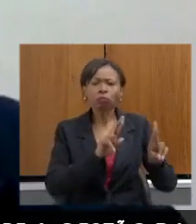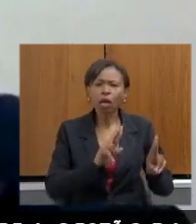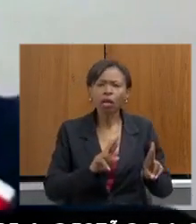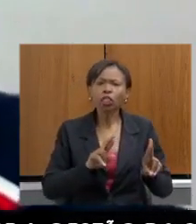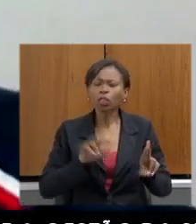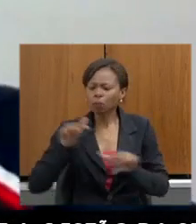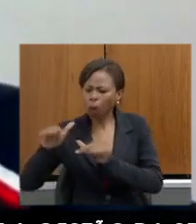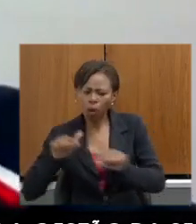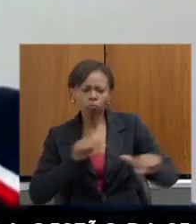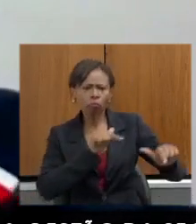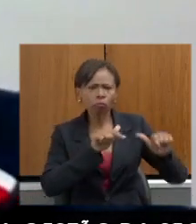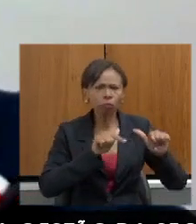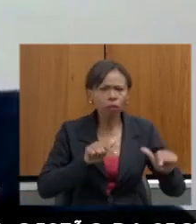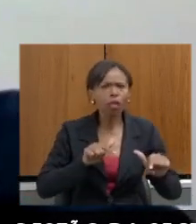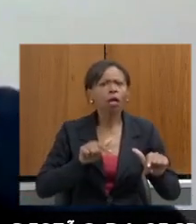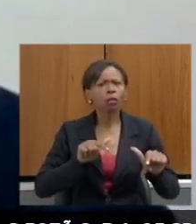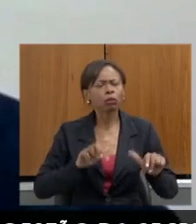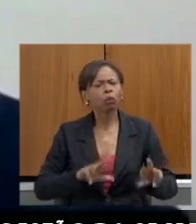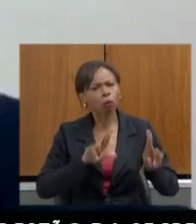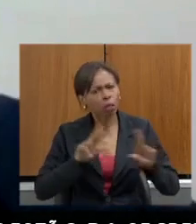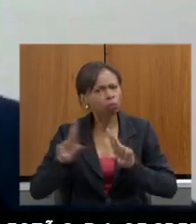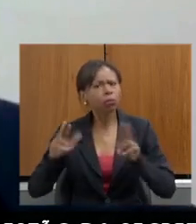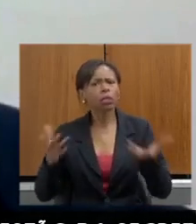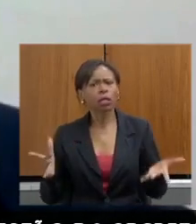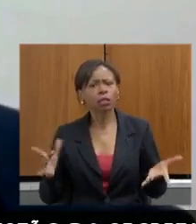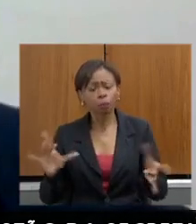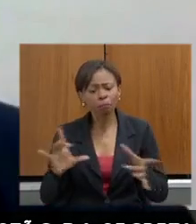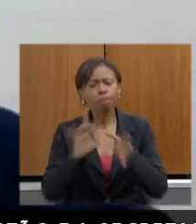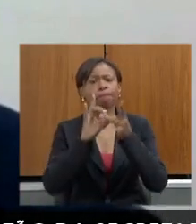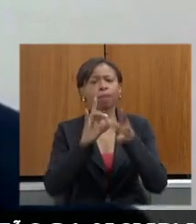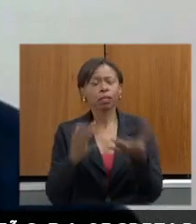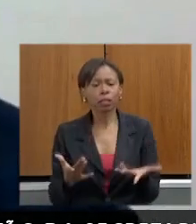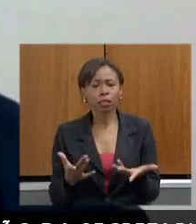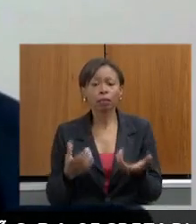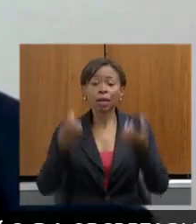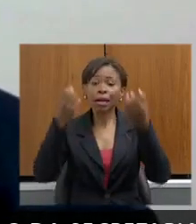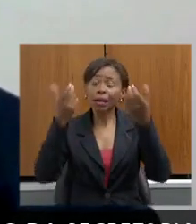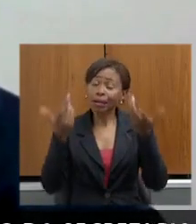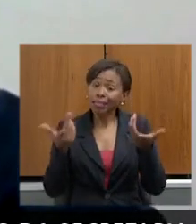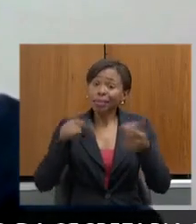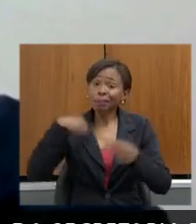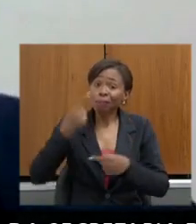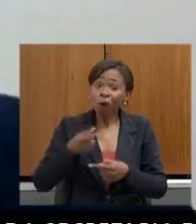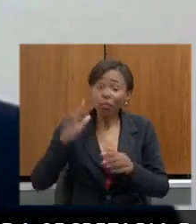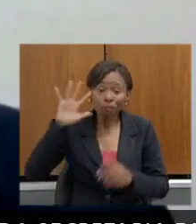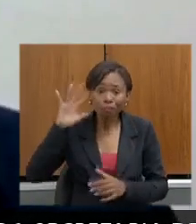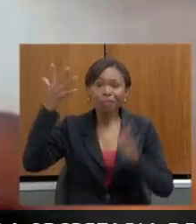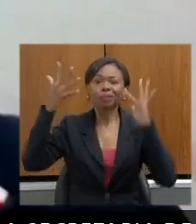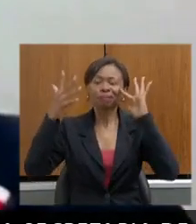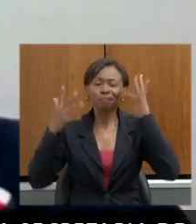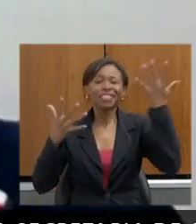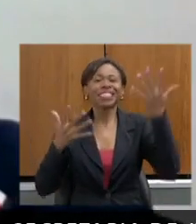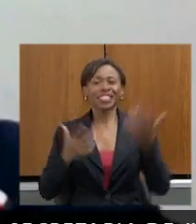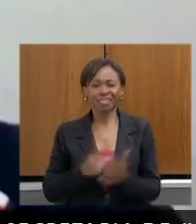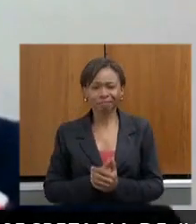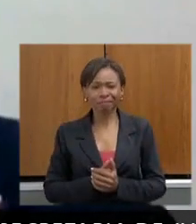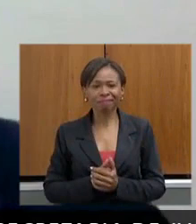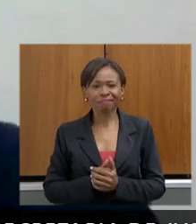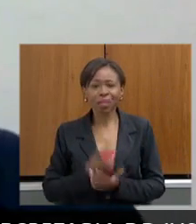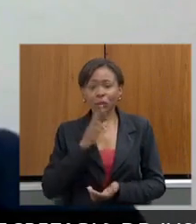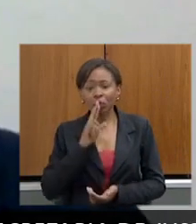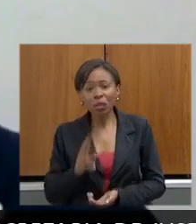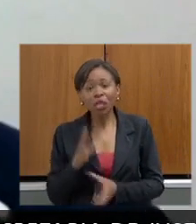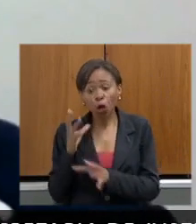ao resultado final que se foi esses esclarecimentos aí muito bem colocado eu fiquei feliz de ver de setenta por cento